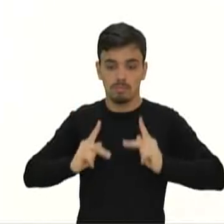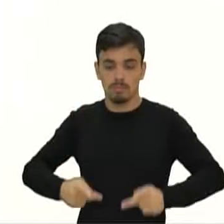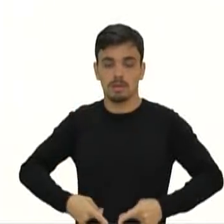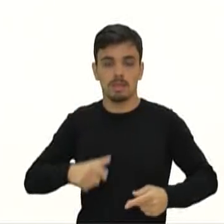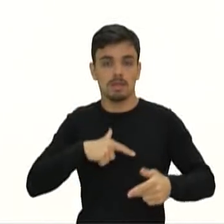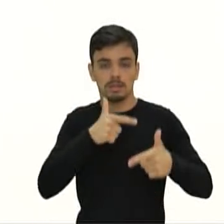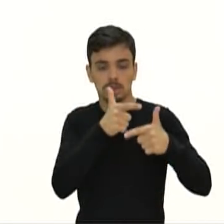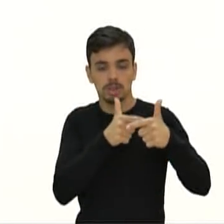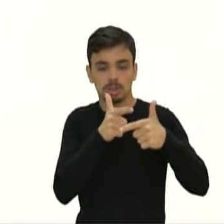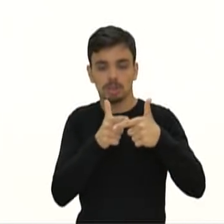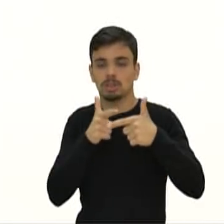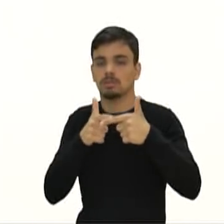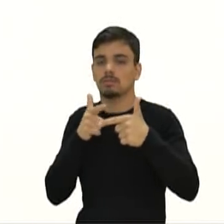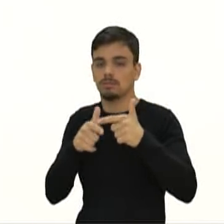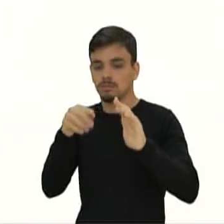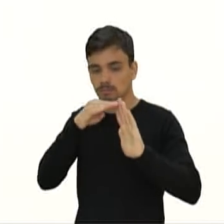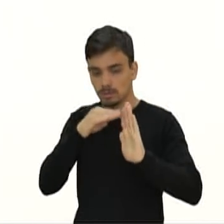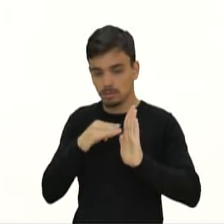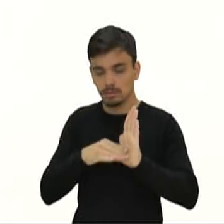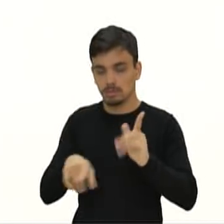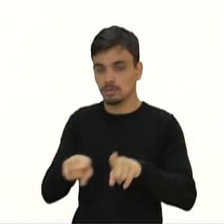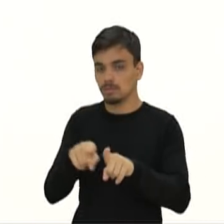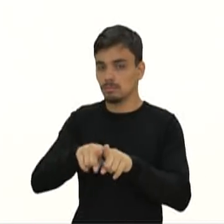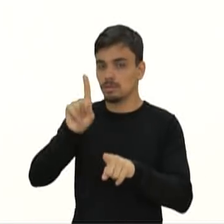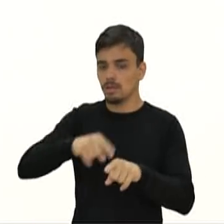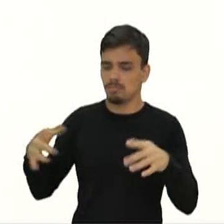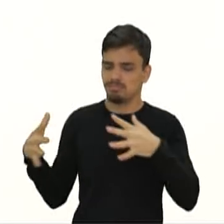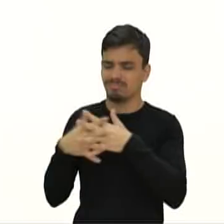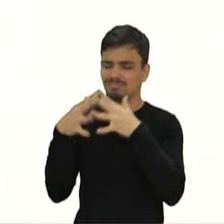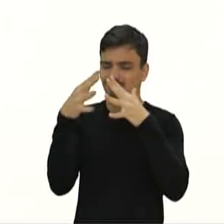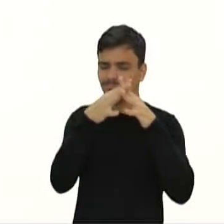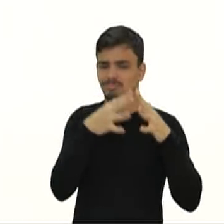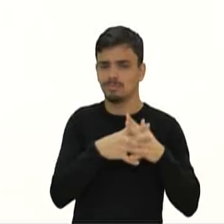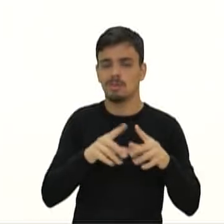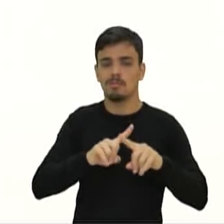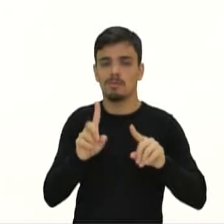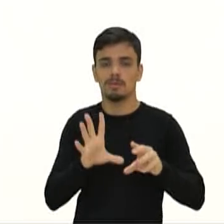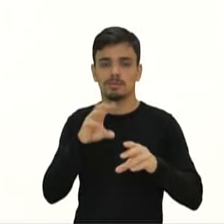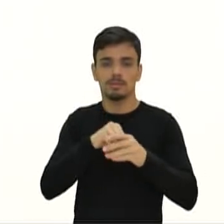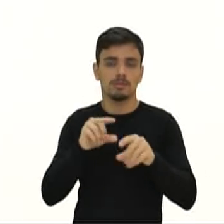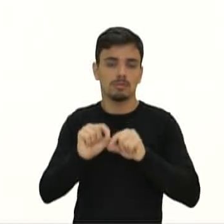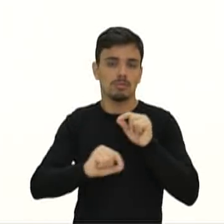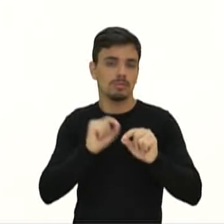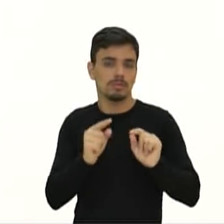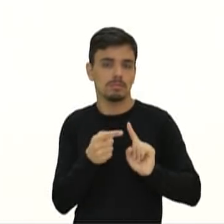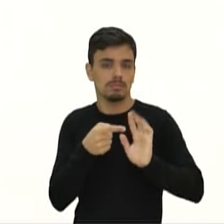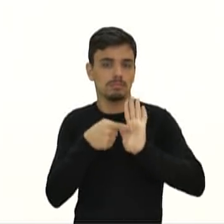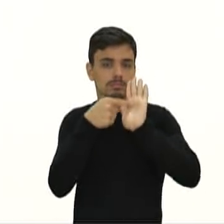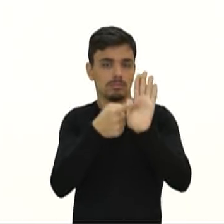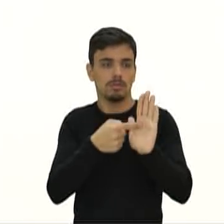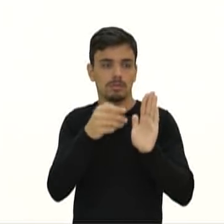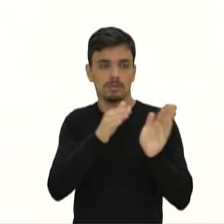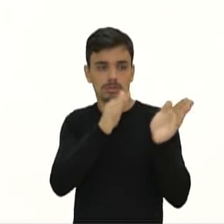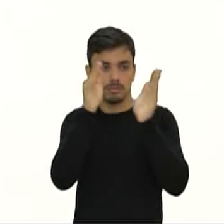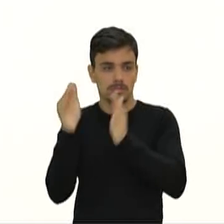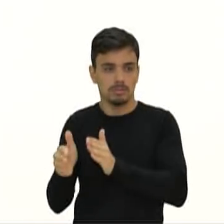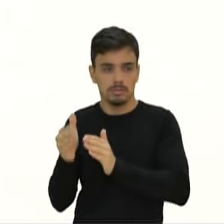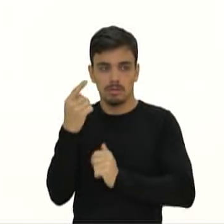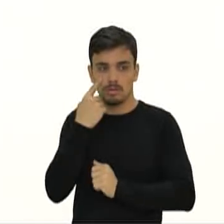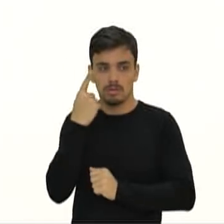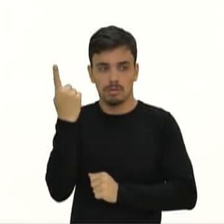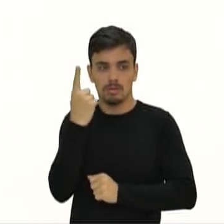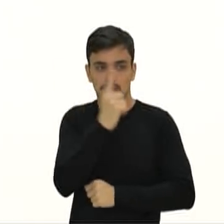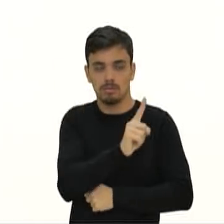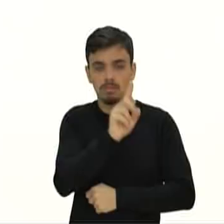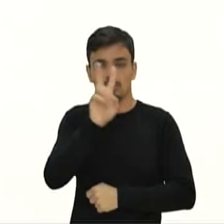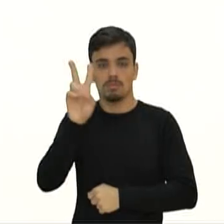por partes e é extremamente complexo. Dentre os setores indicados ao lado, o número 1 e o número